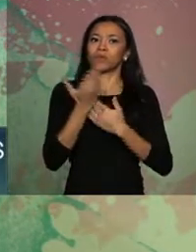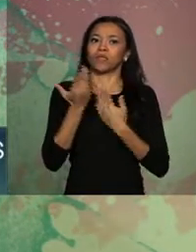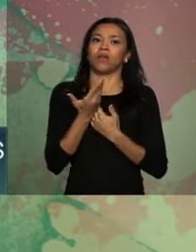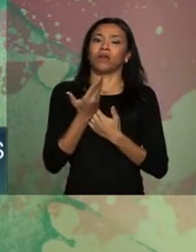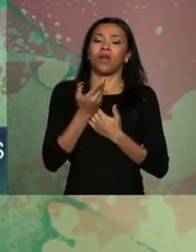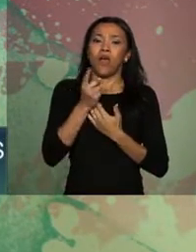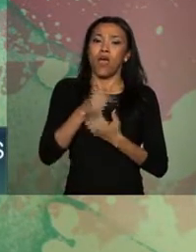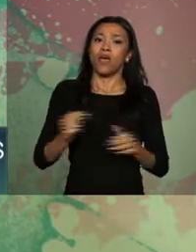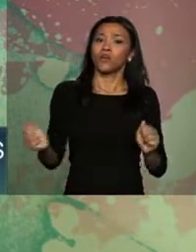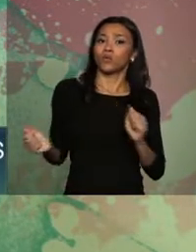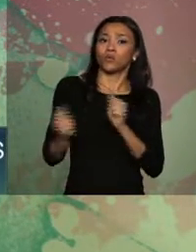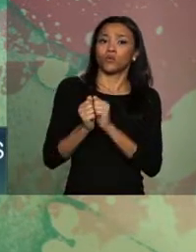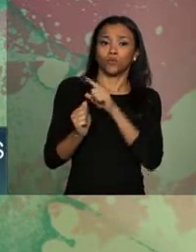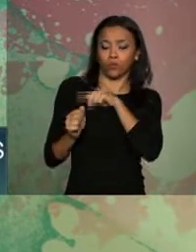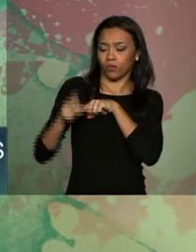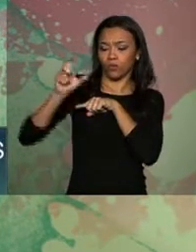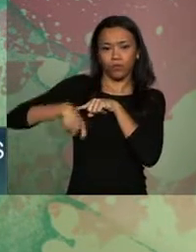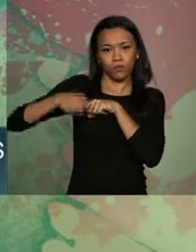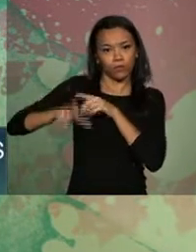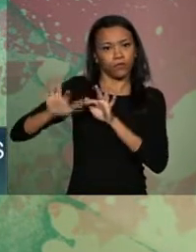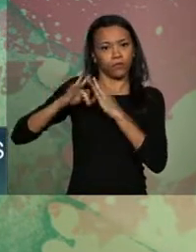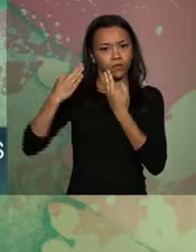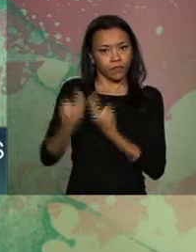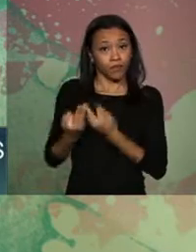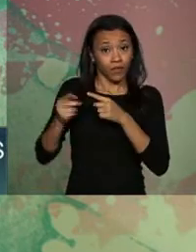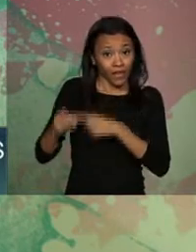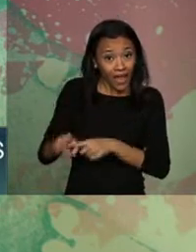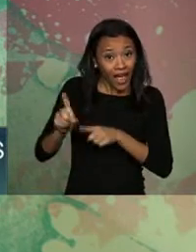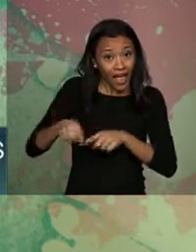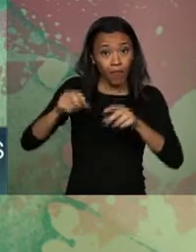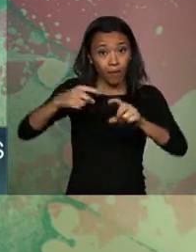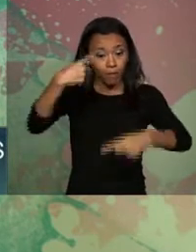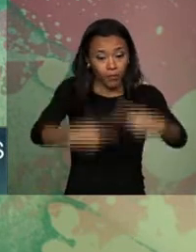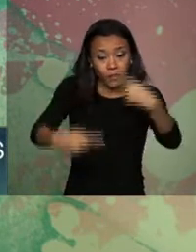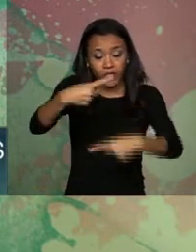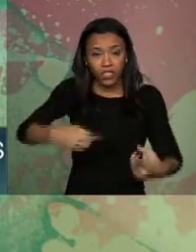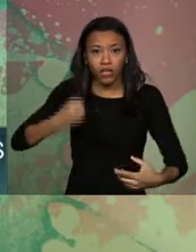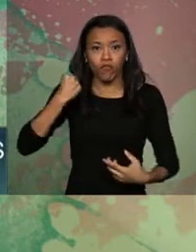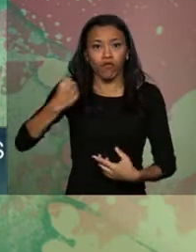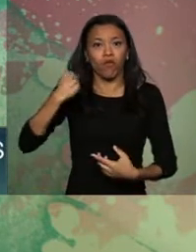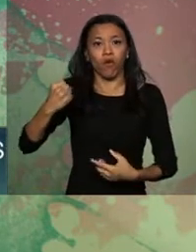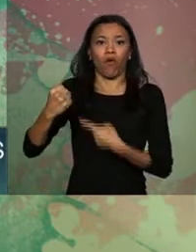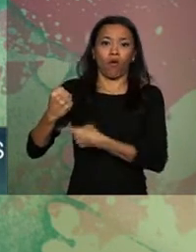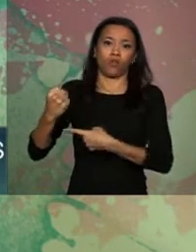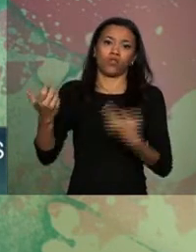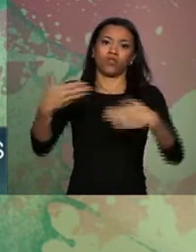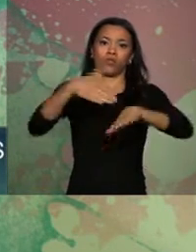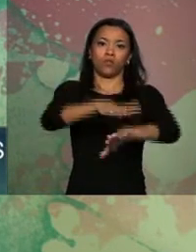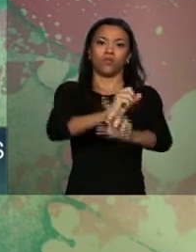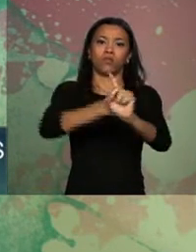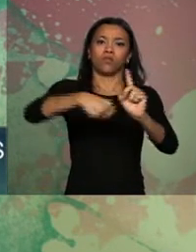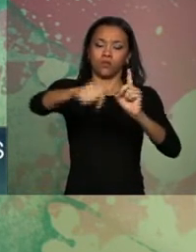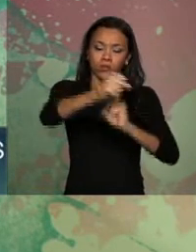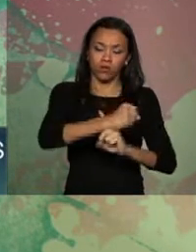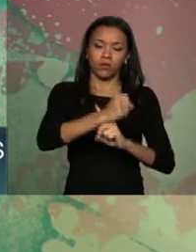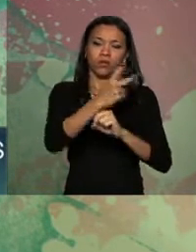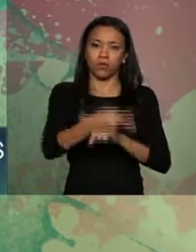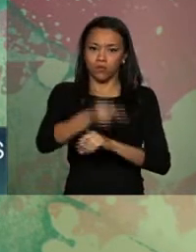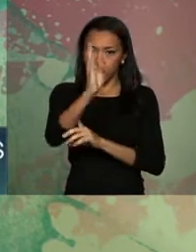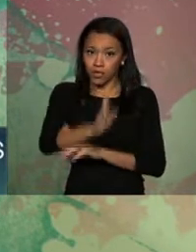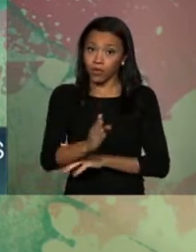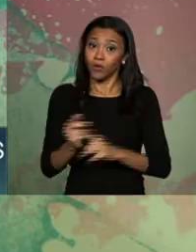junto com o Bolsa Família, a política mais forte de inclusão social no Brasil.